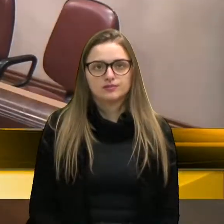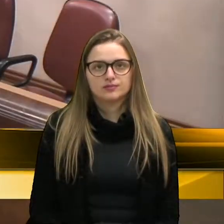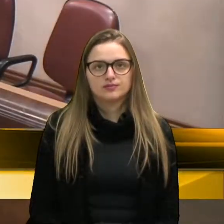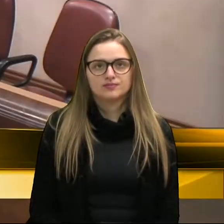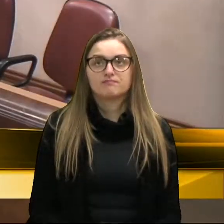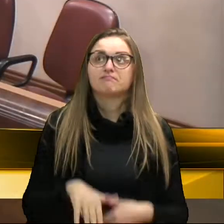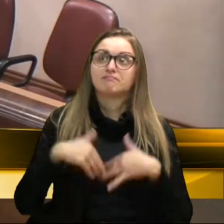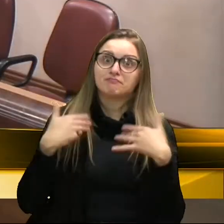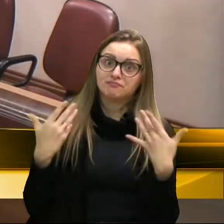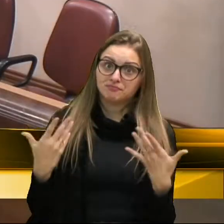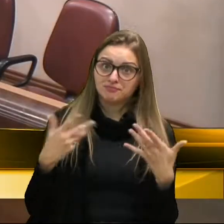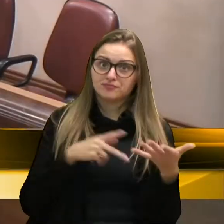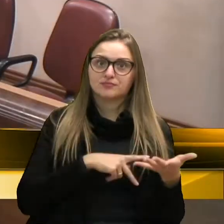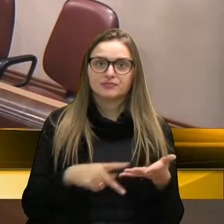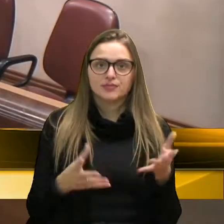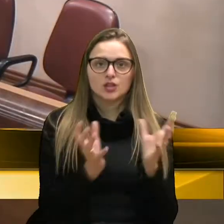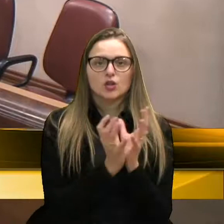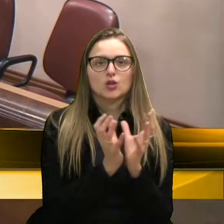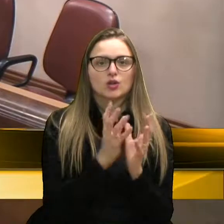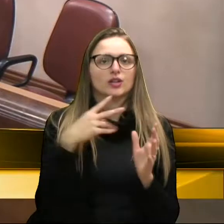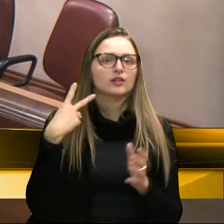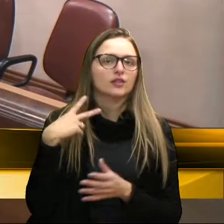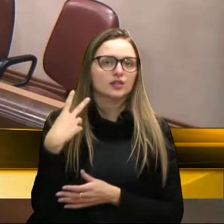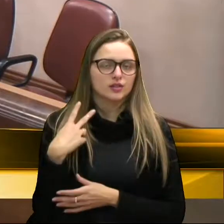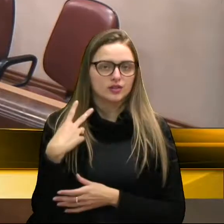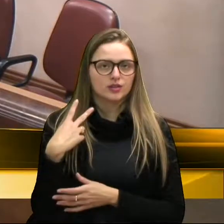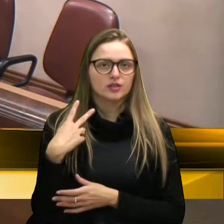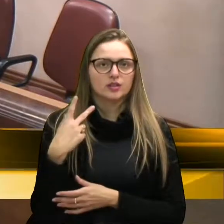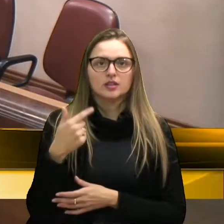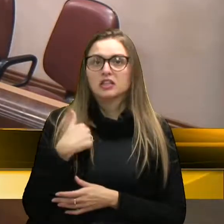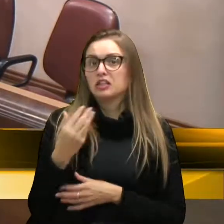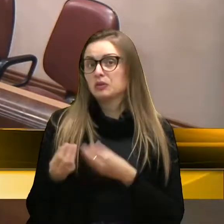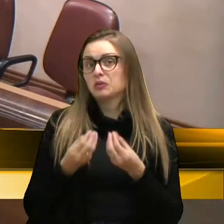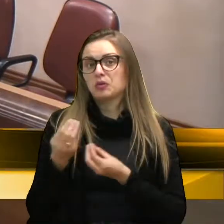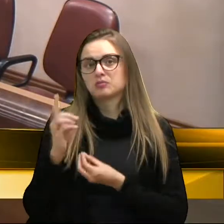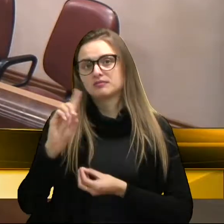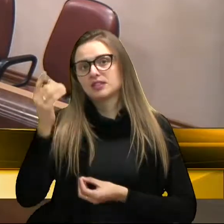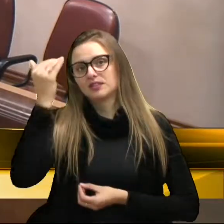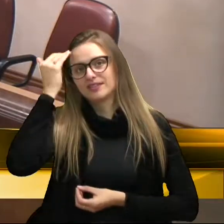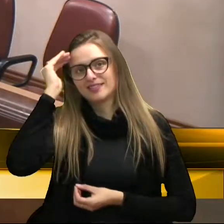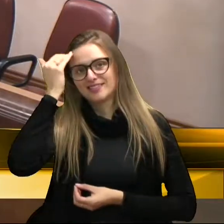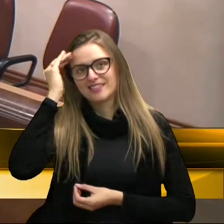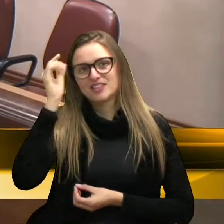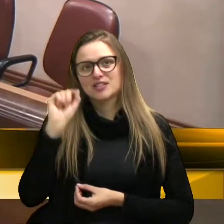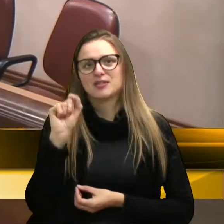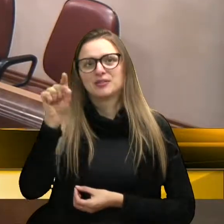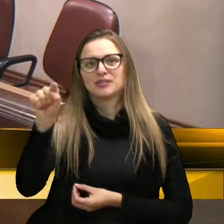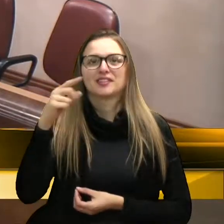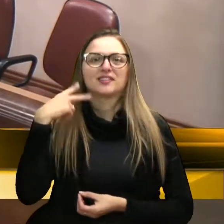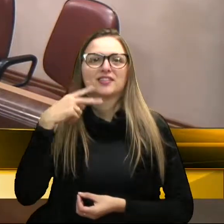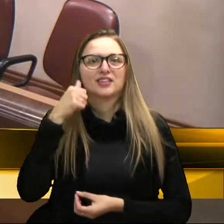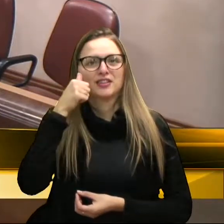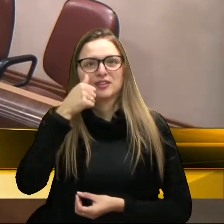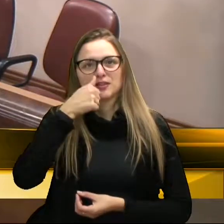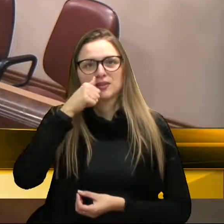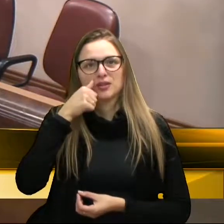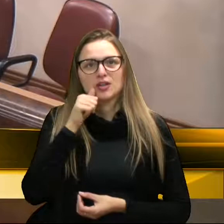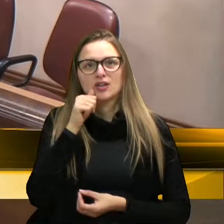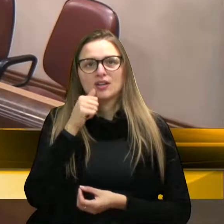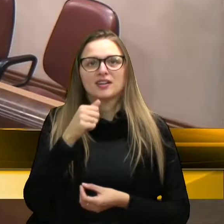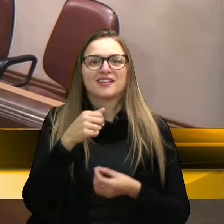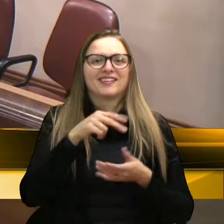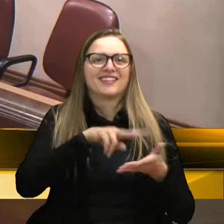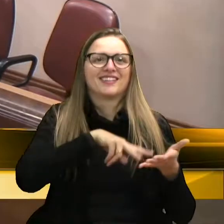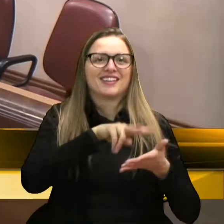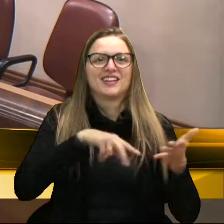Olha, senhor presidente e colegas vereadores, eu, como não entendi bem o que a vereadora Paula leu, eu pediria que ela lesse